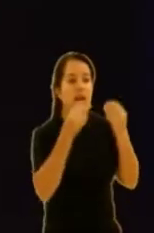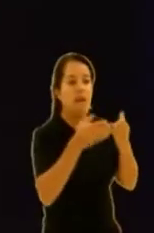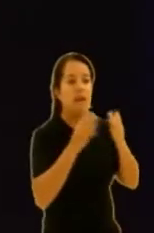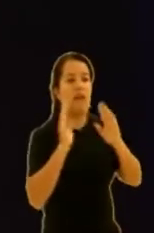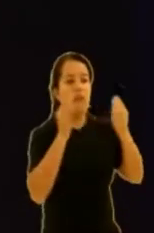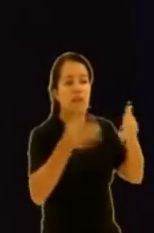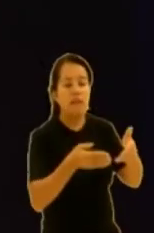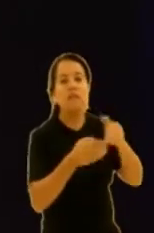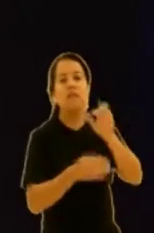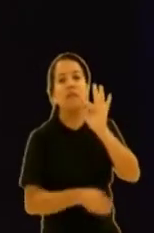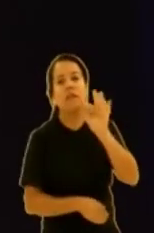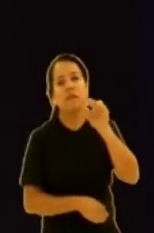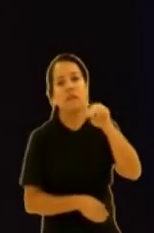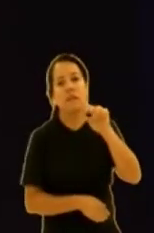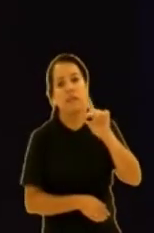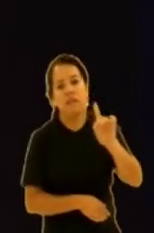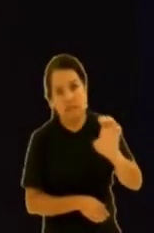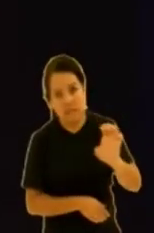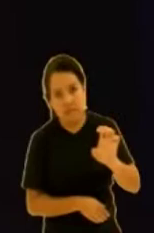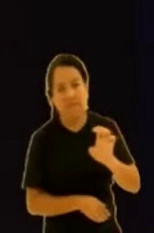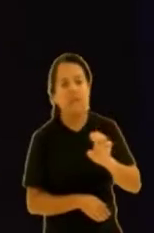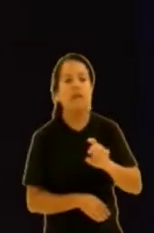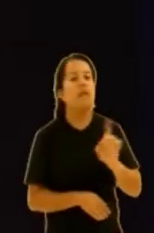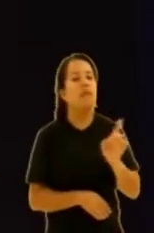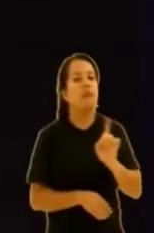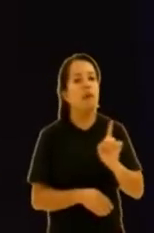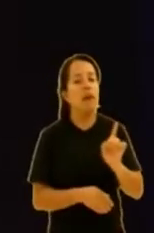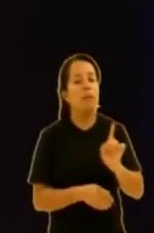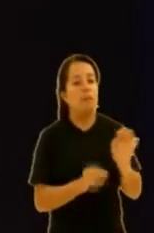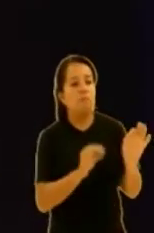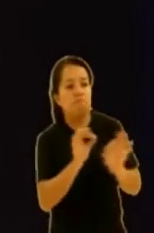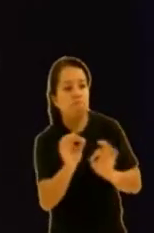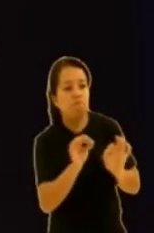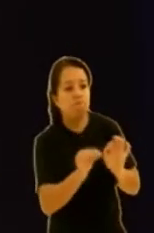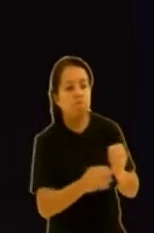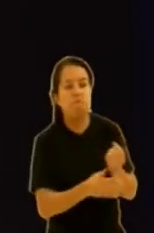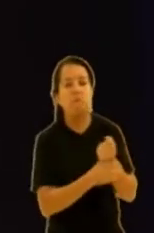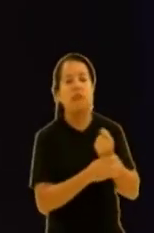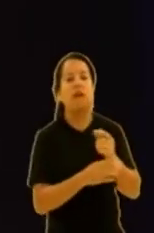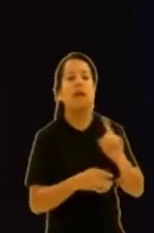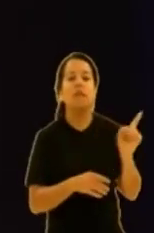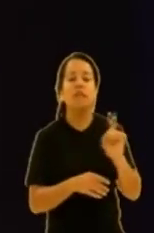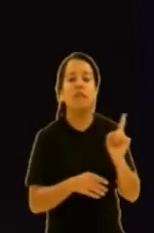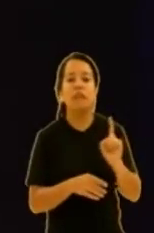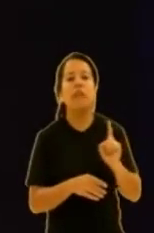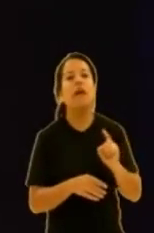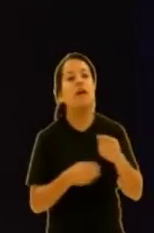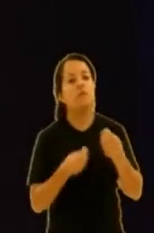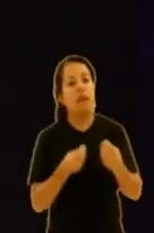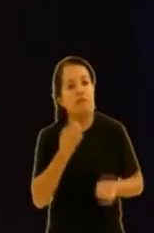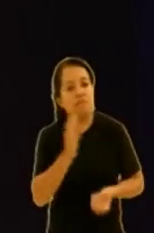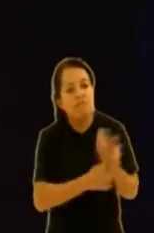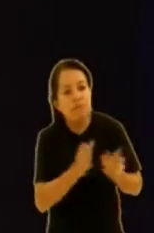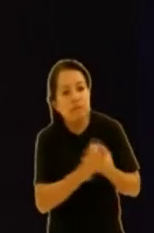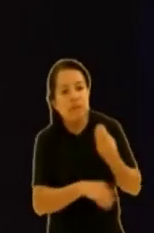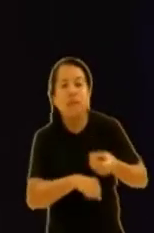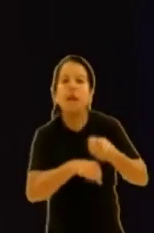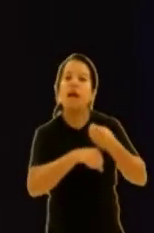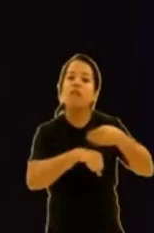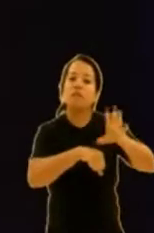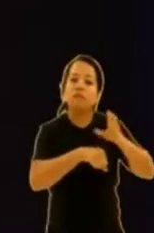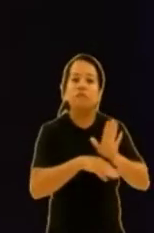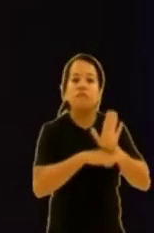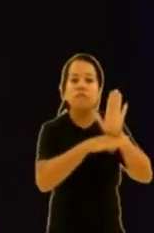para facilitar o controle, é o contrário, para facilitar a geração do benefício social que é ter